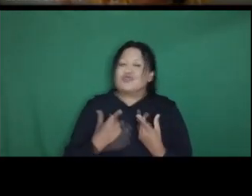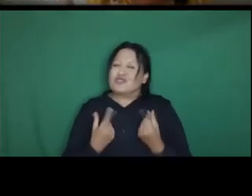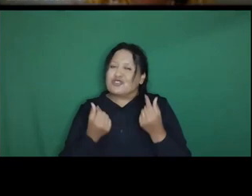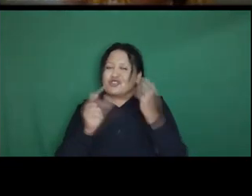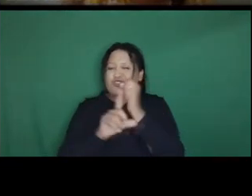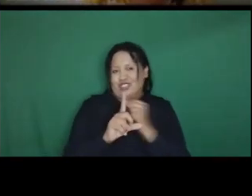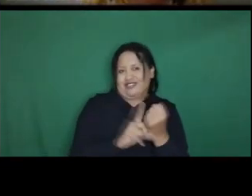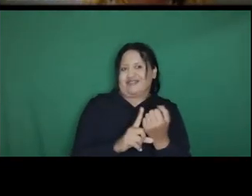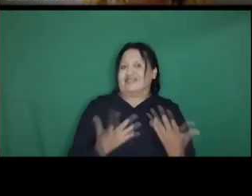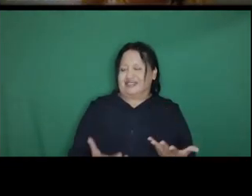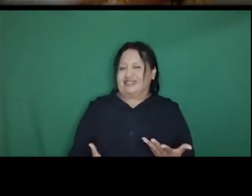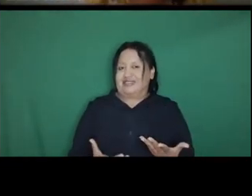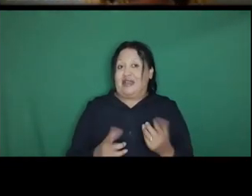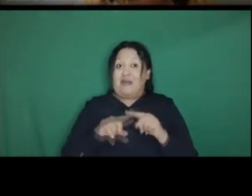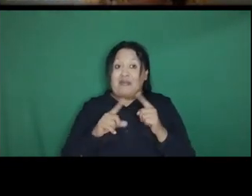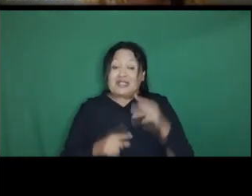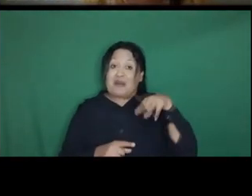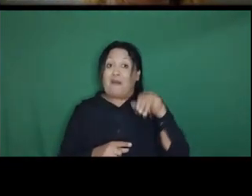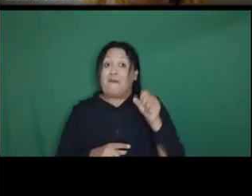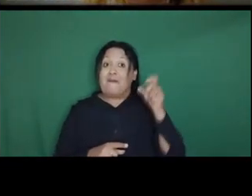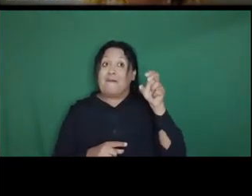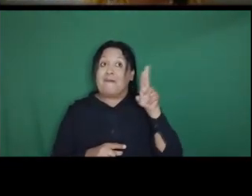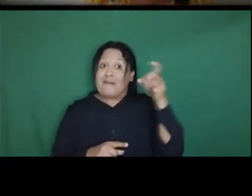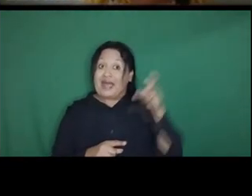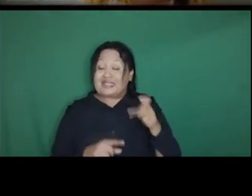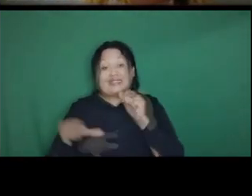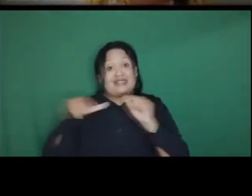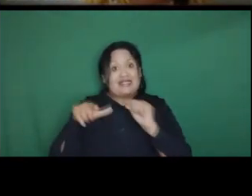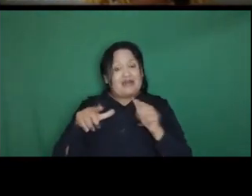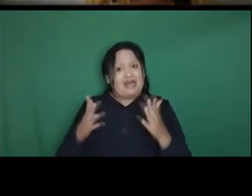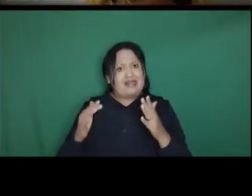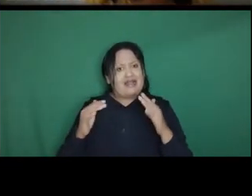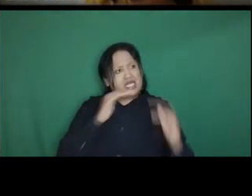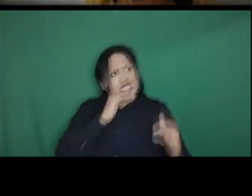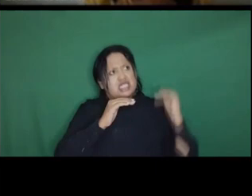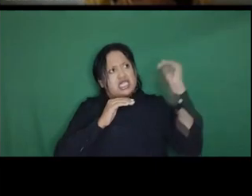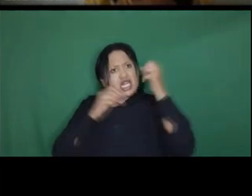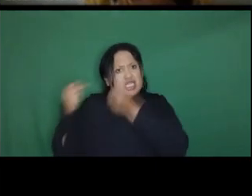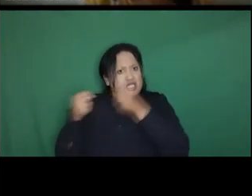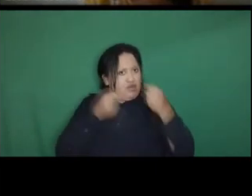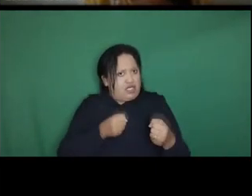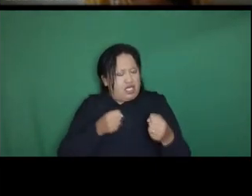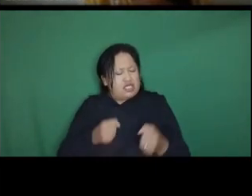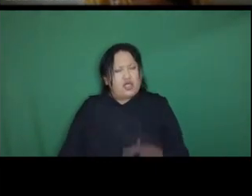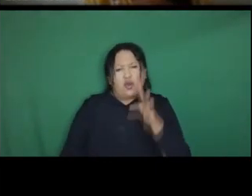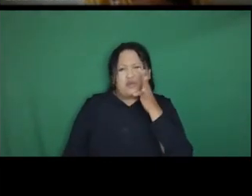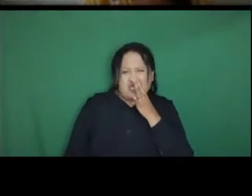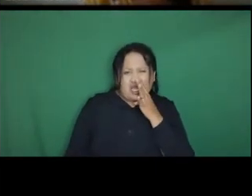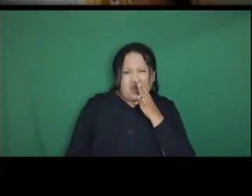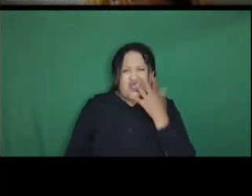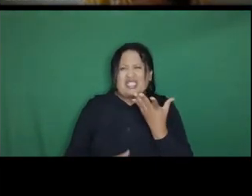de produção capitalista da sociedade capitalista mas Marques trabalha hierarquia a gente observa que